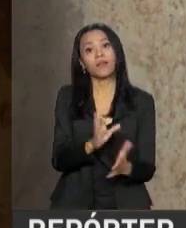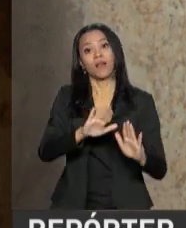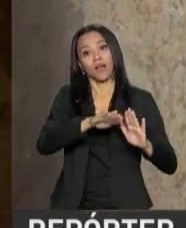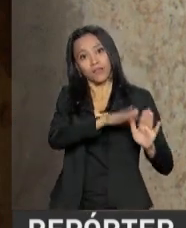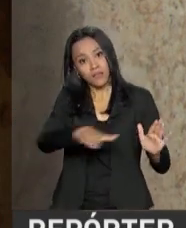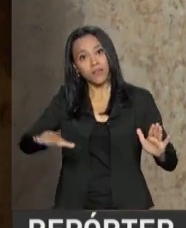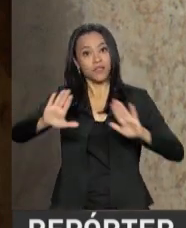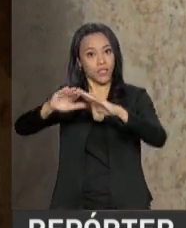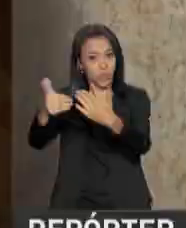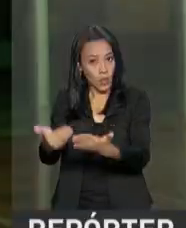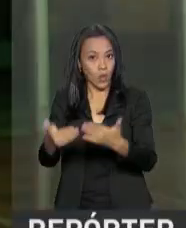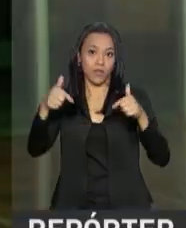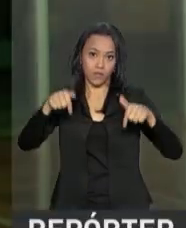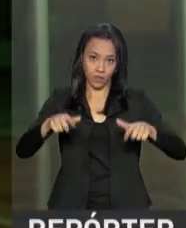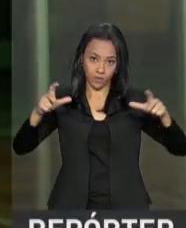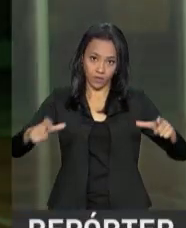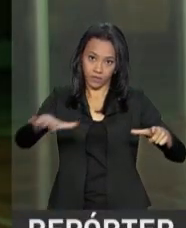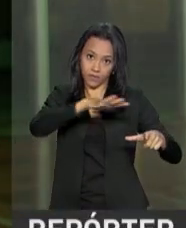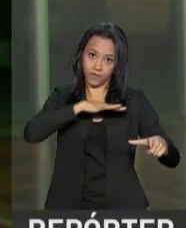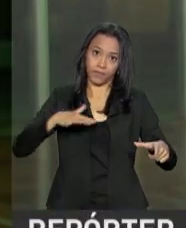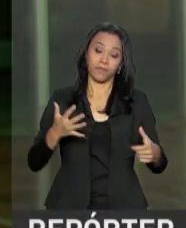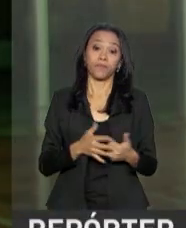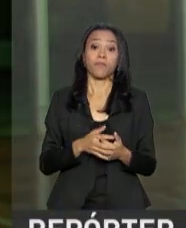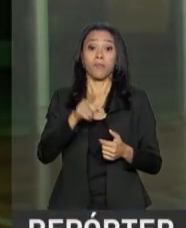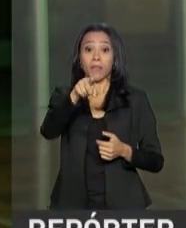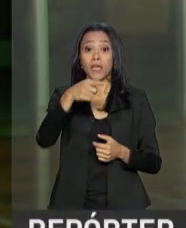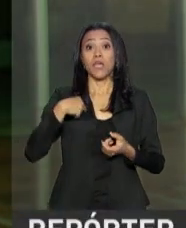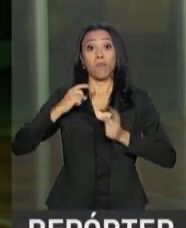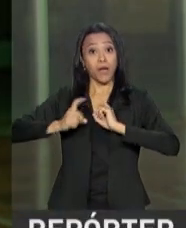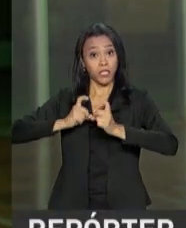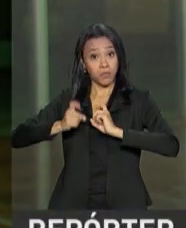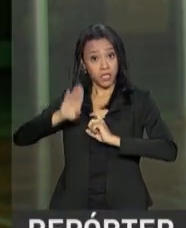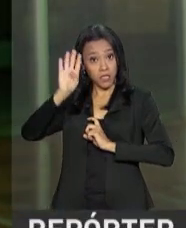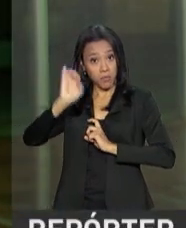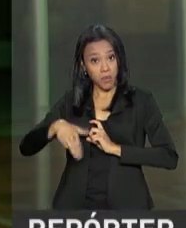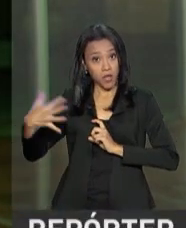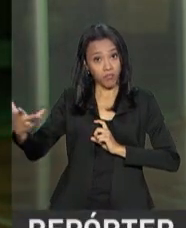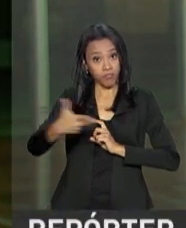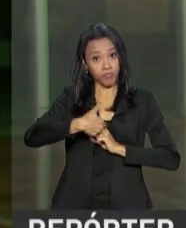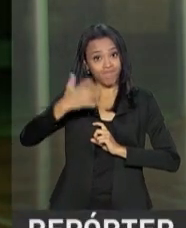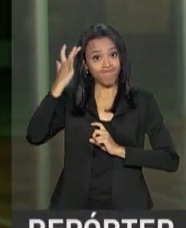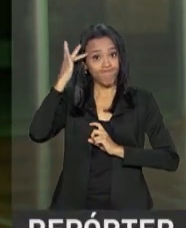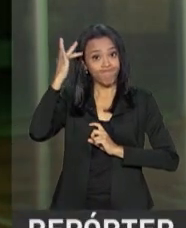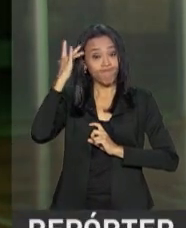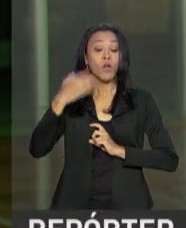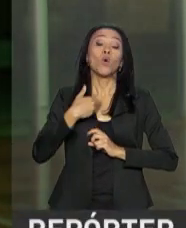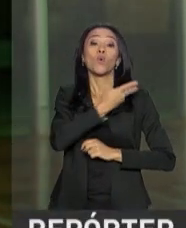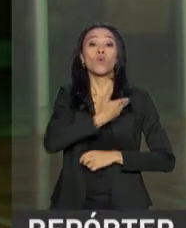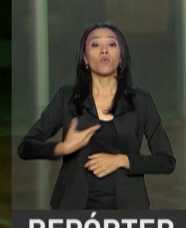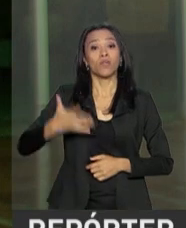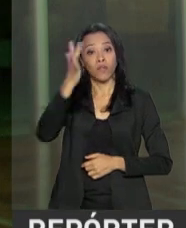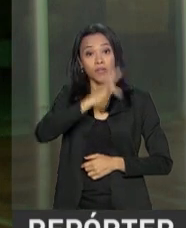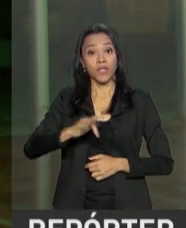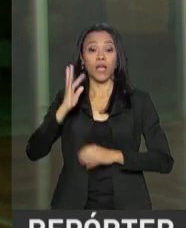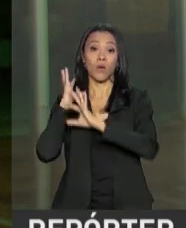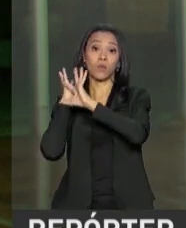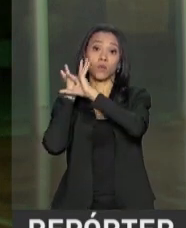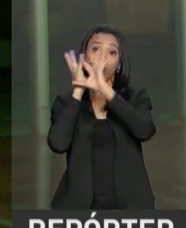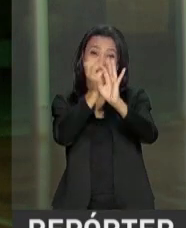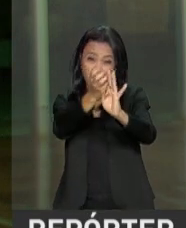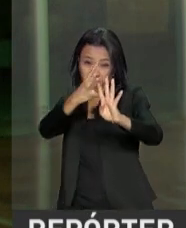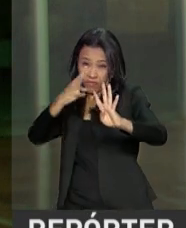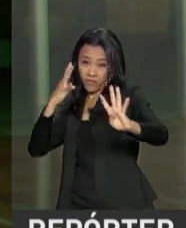região que o humor é muito importante e com uma gestão mais eficiente o governo federal conseguiu zerar a fila de espera do bolsa família